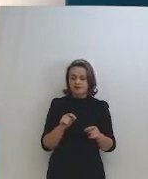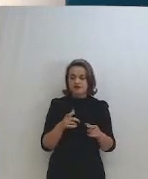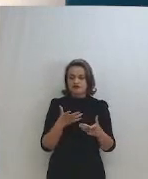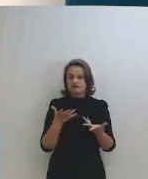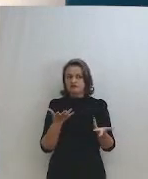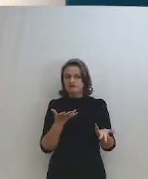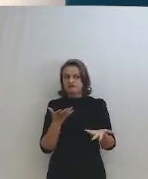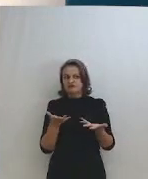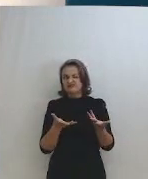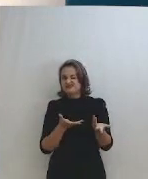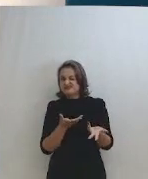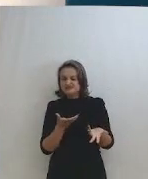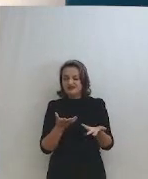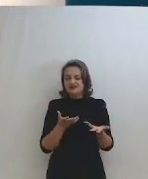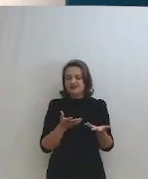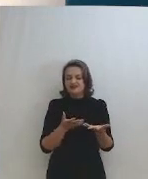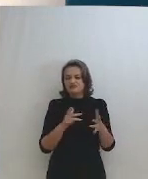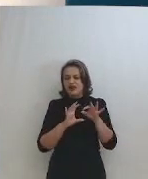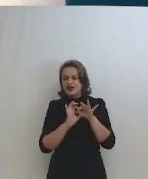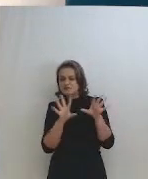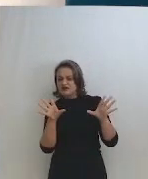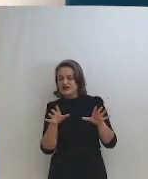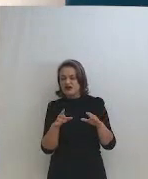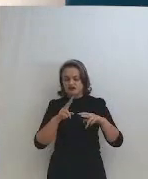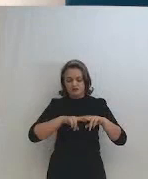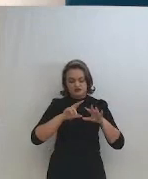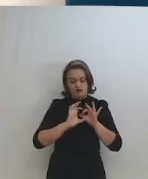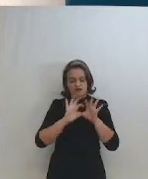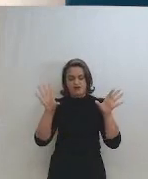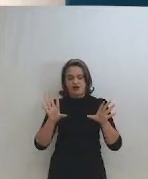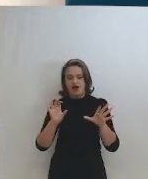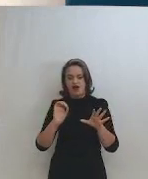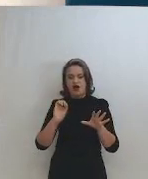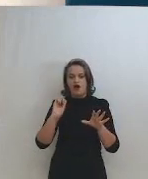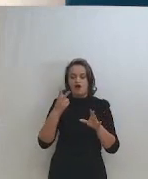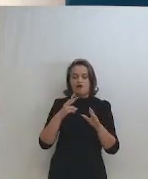a soltura ou a substituição da prisão preventiva.